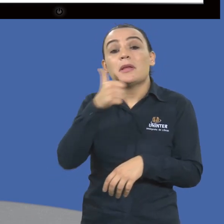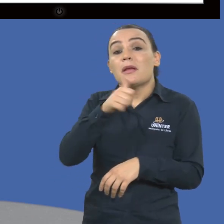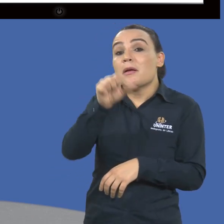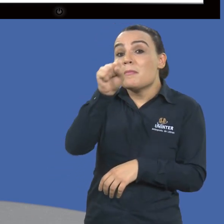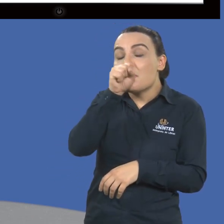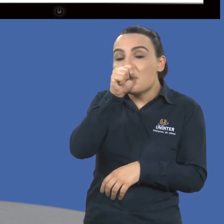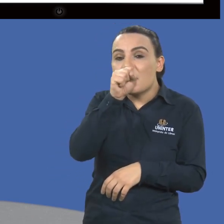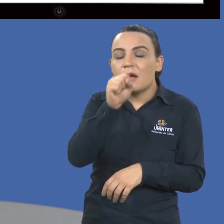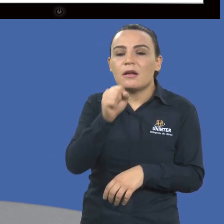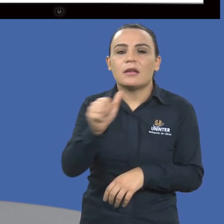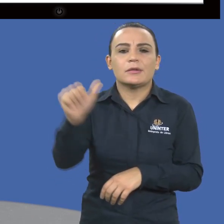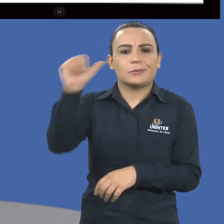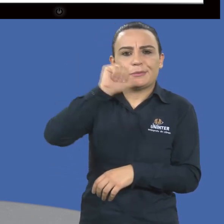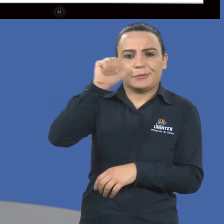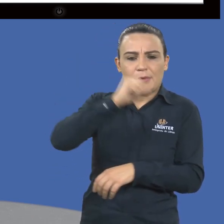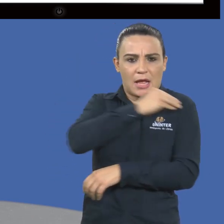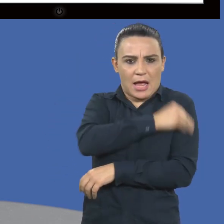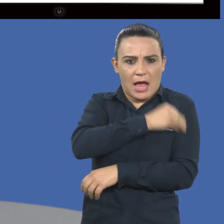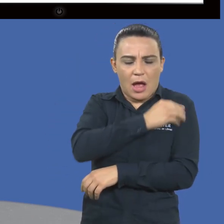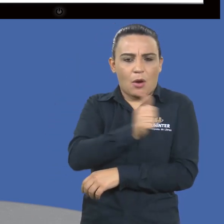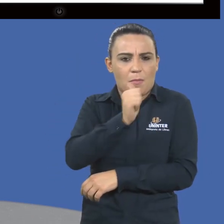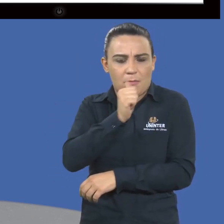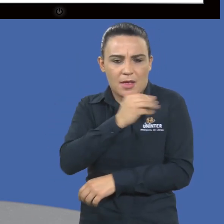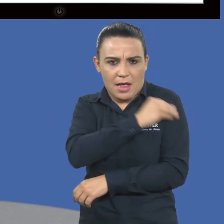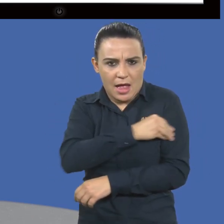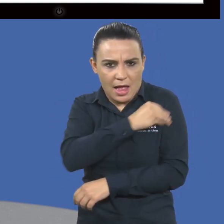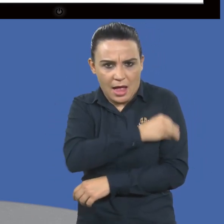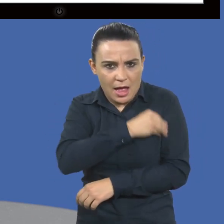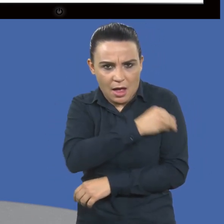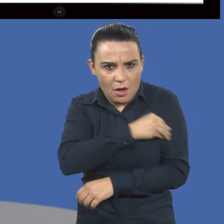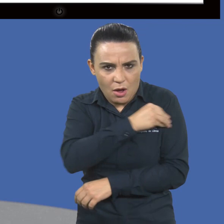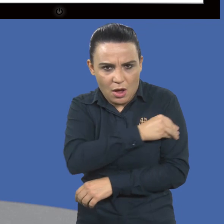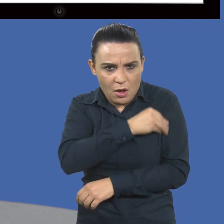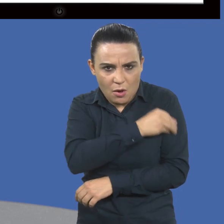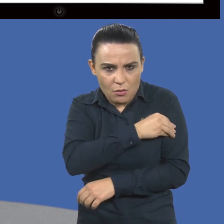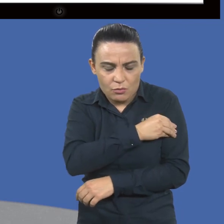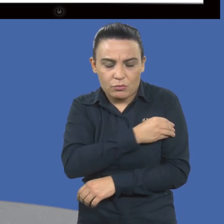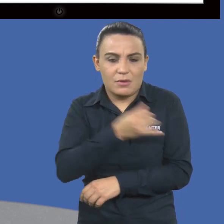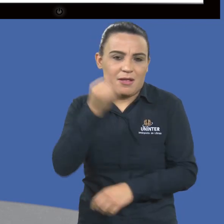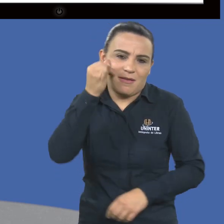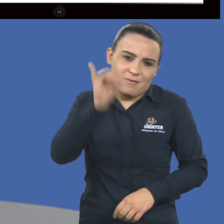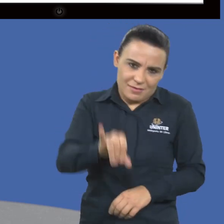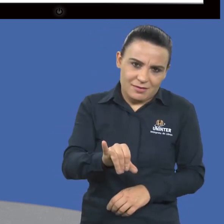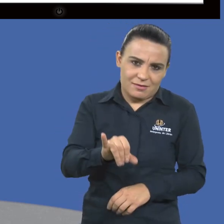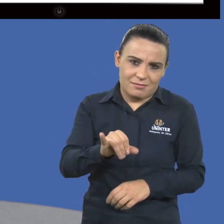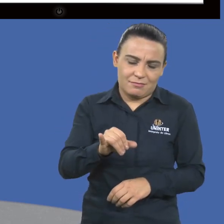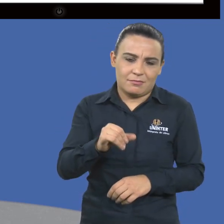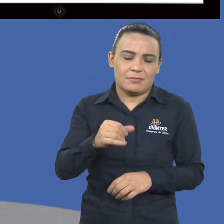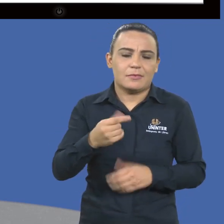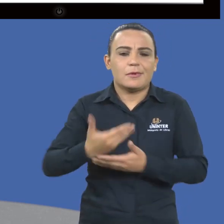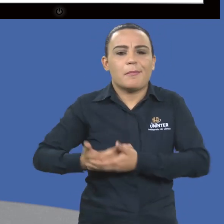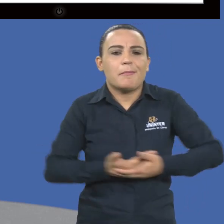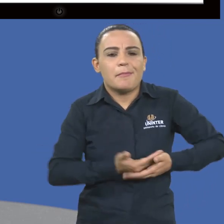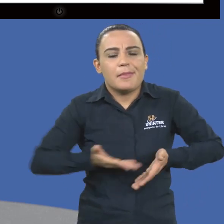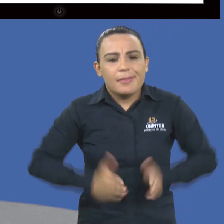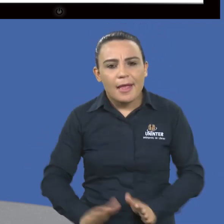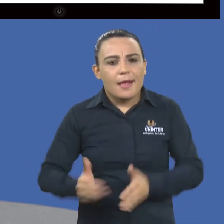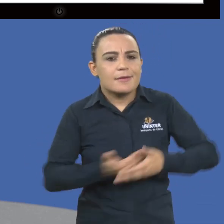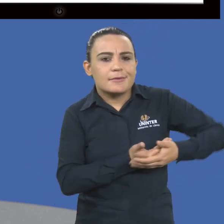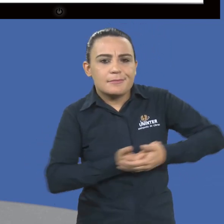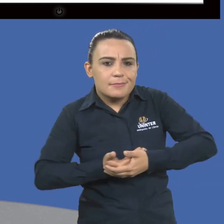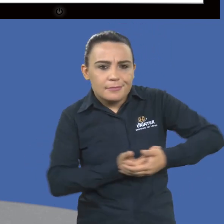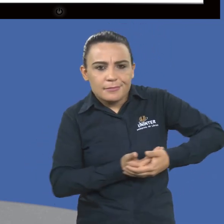não fazia uso de álcool durante a gestação para evitar que o nenê tenha a síndrome do álcool fetal e assim por